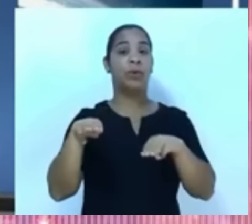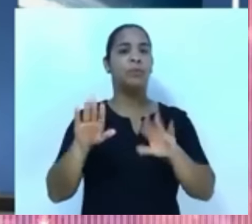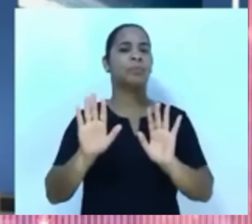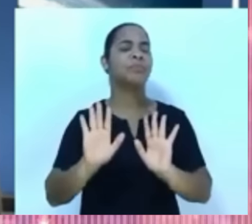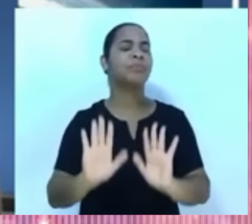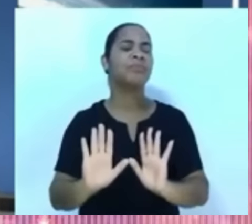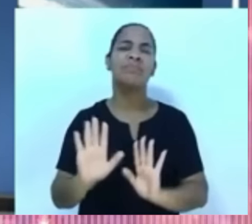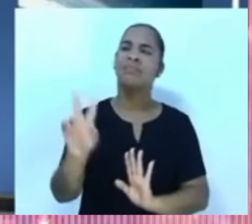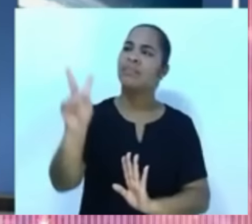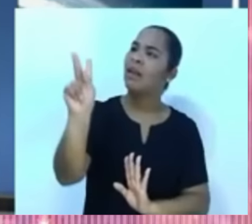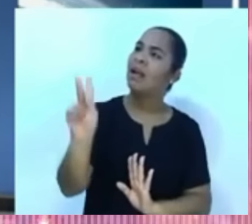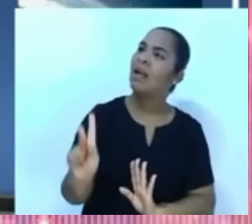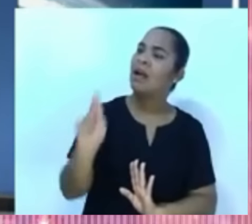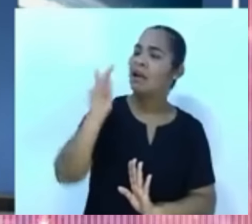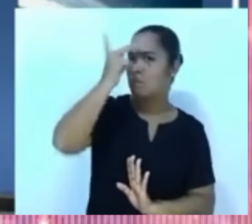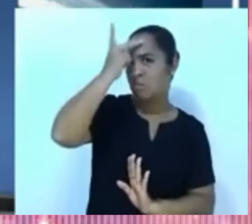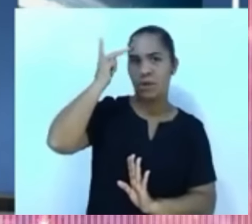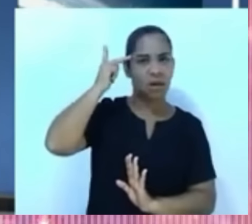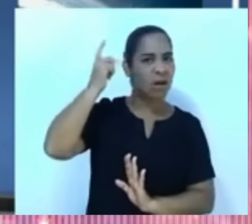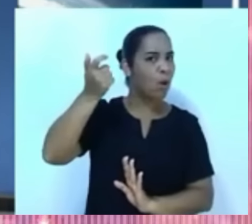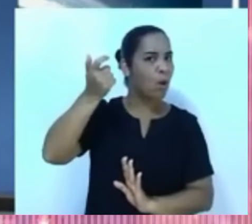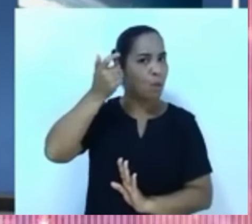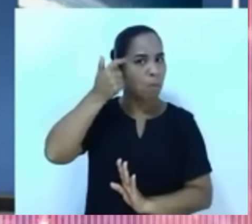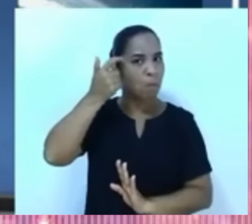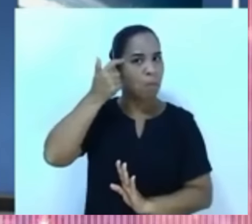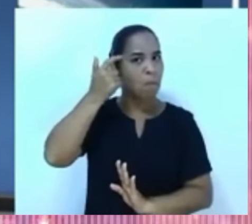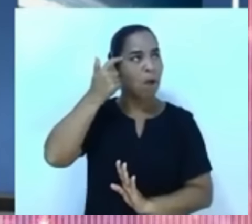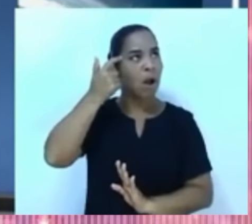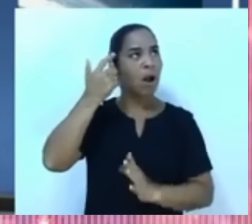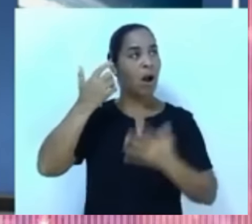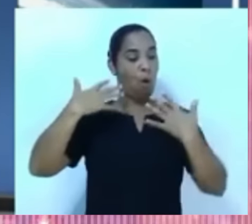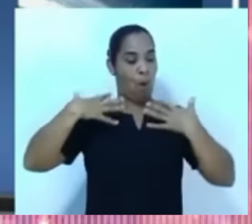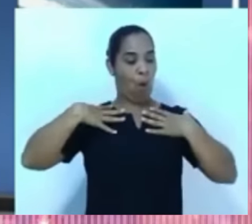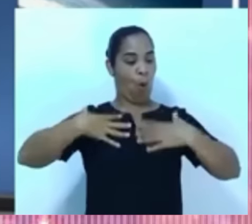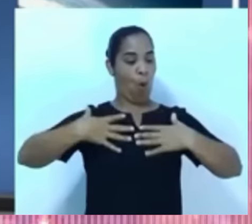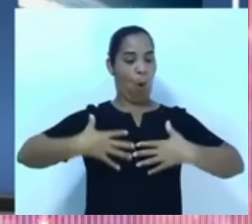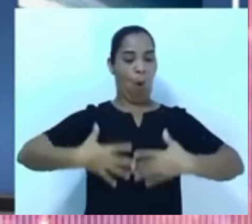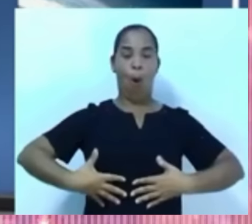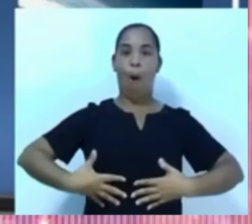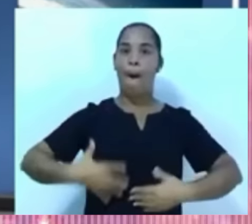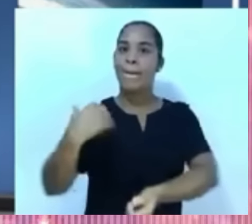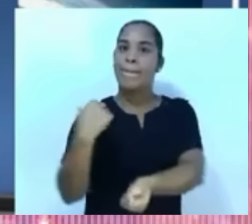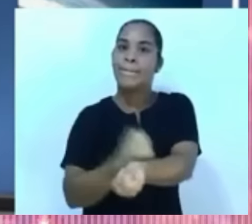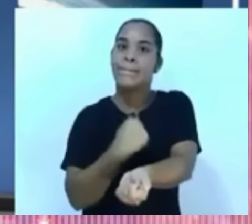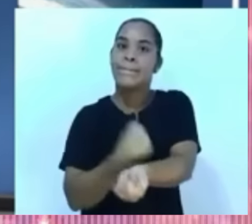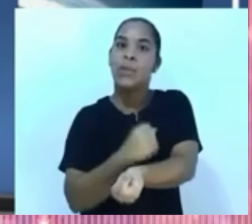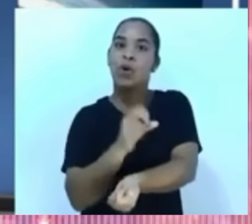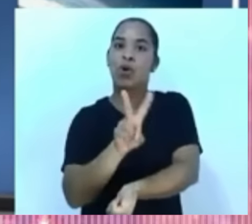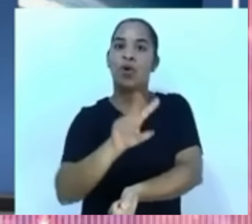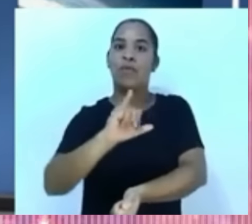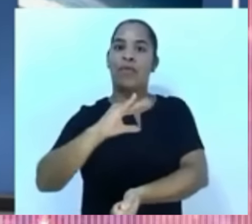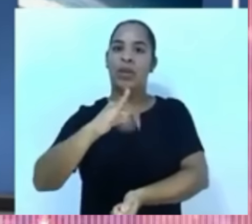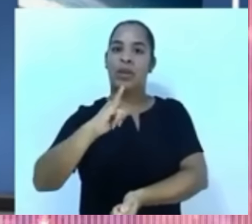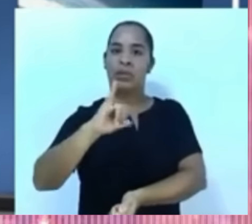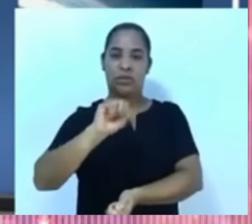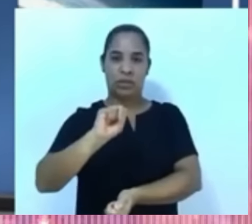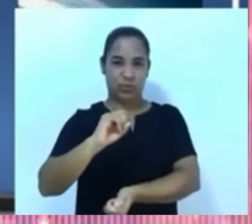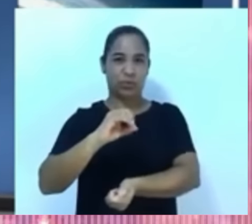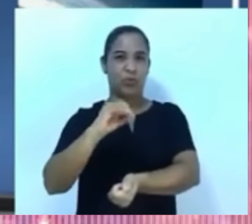indivíduo que se encontra em um corpo acostumado ao vício que se permite